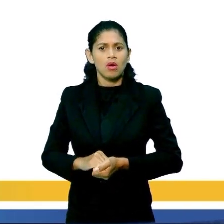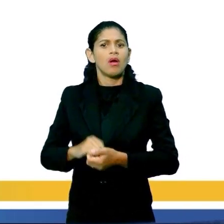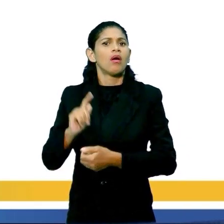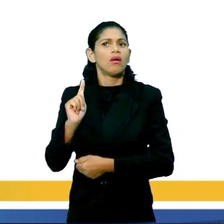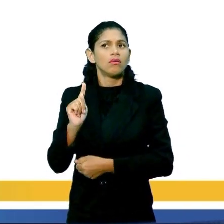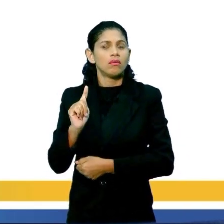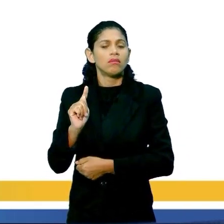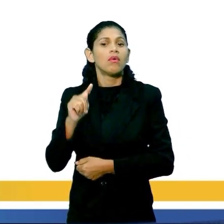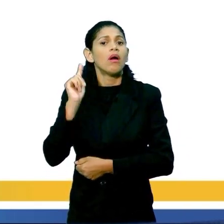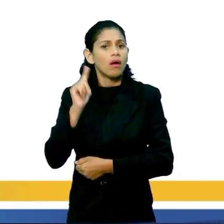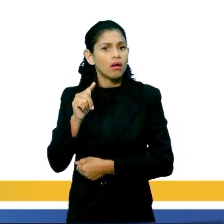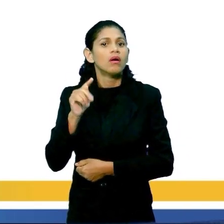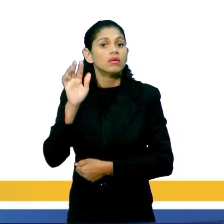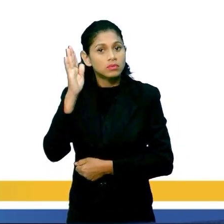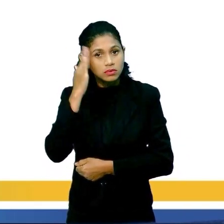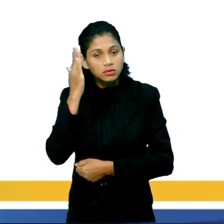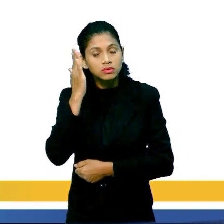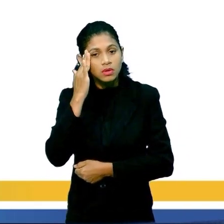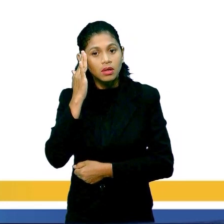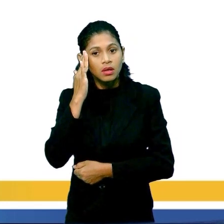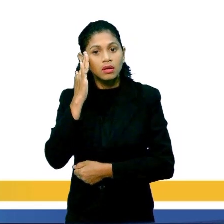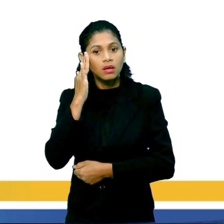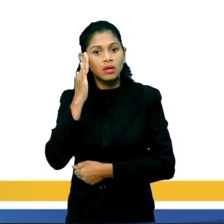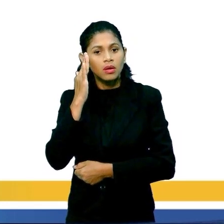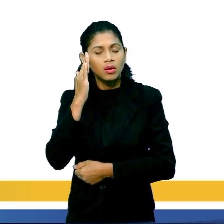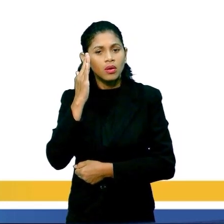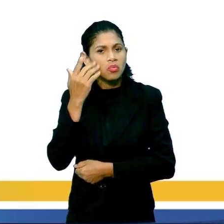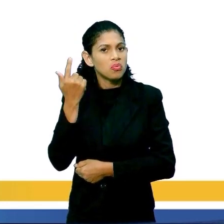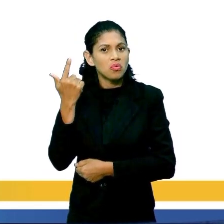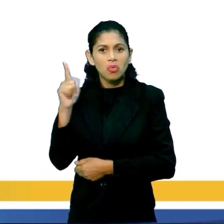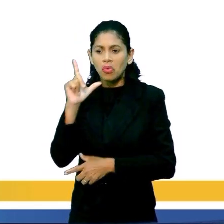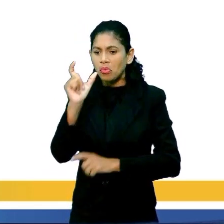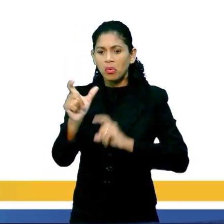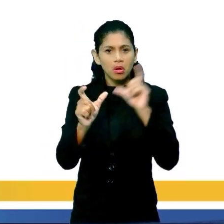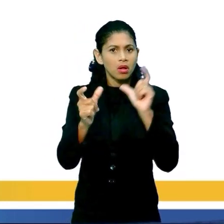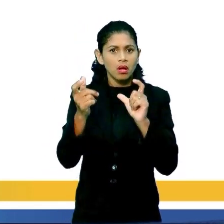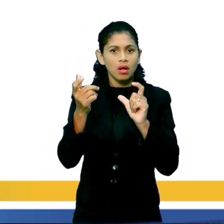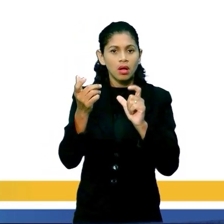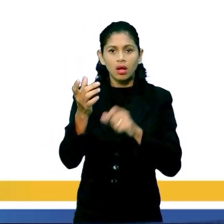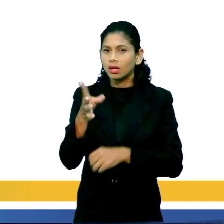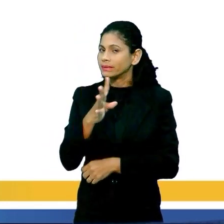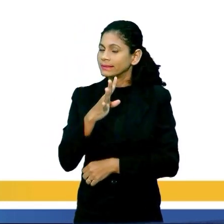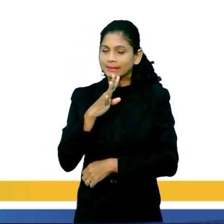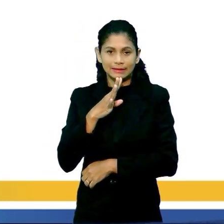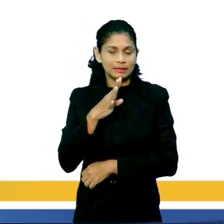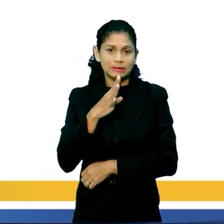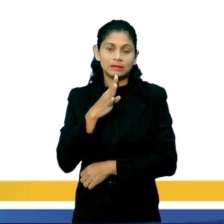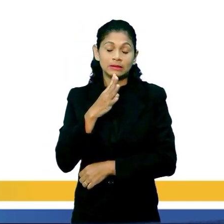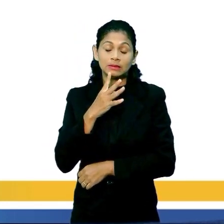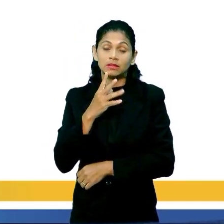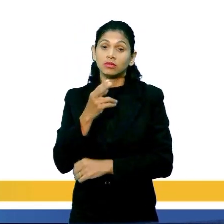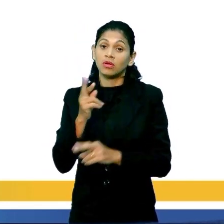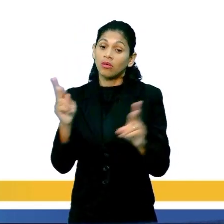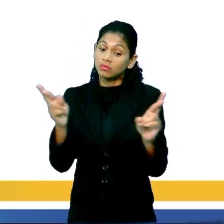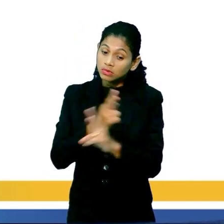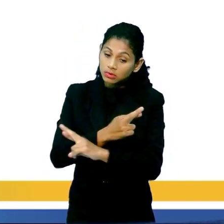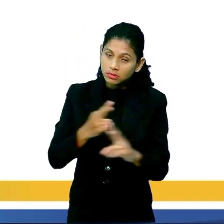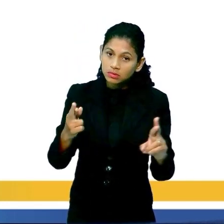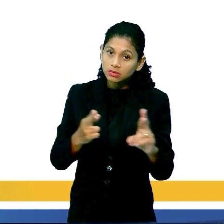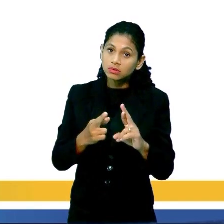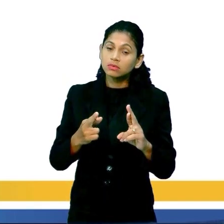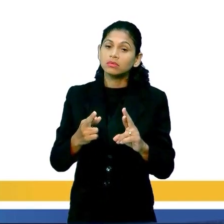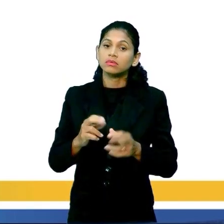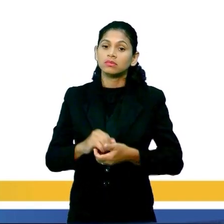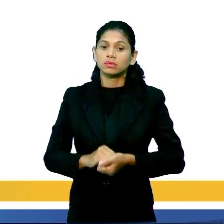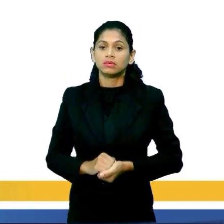mas o resto eu não sei aí você né vai fazendo Associação que eu tô dizendo aqui enormes né é a mesma coisa que